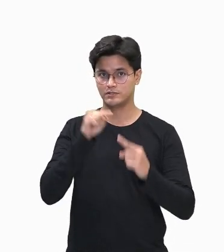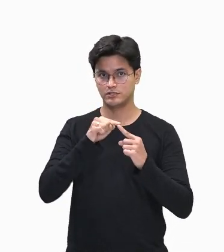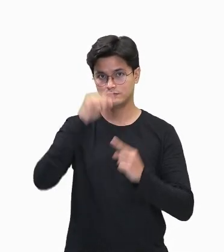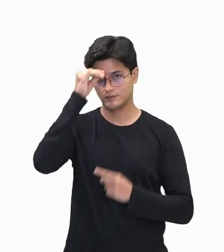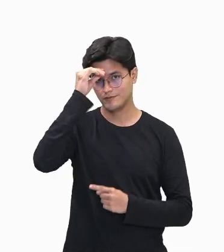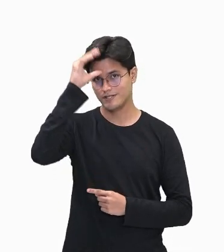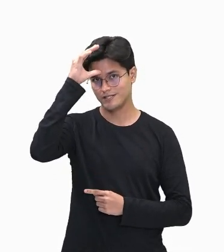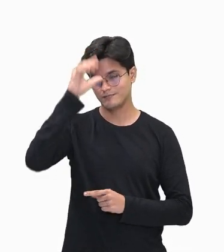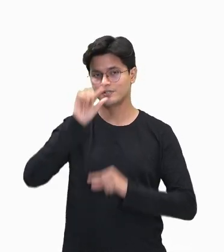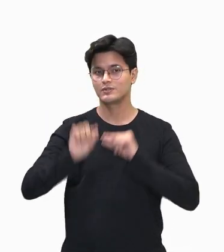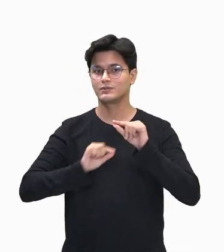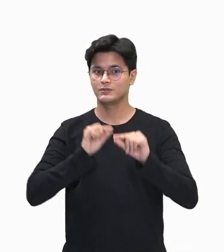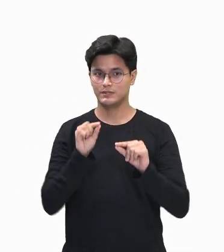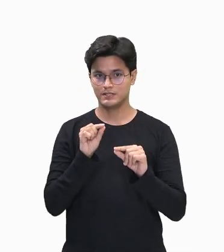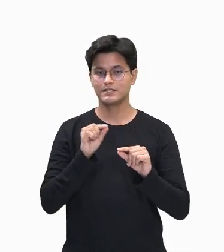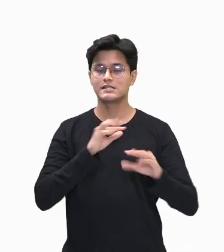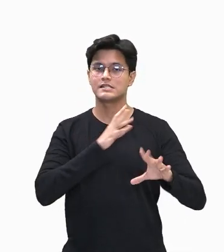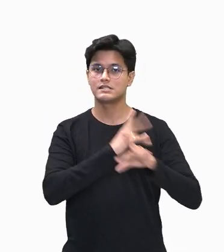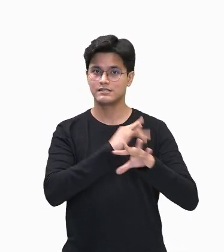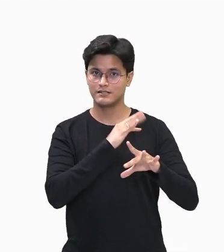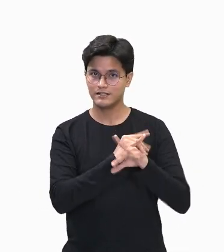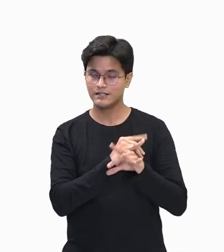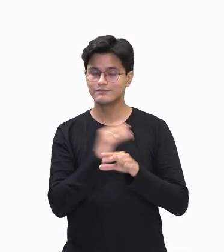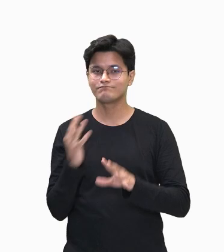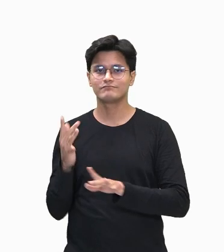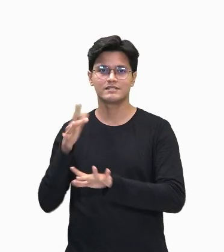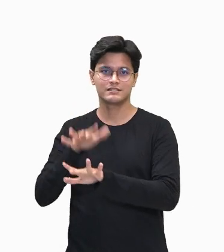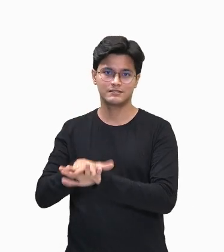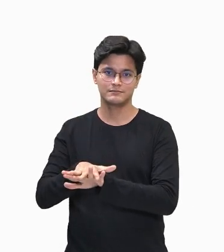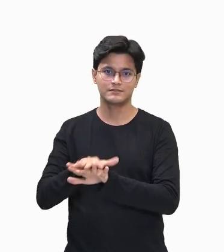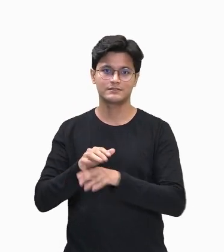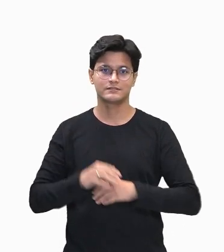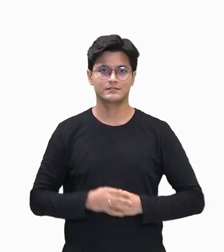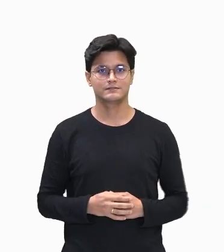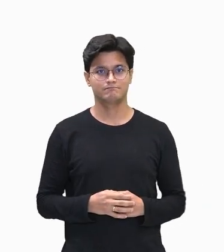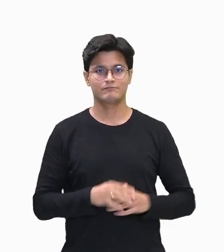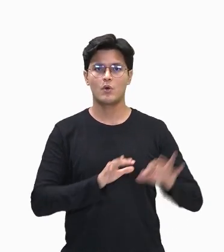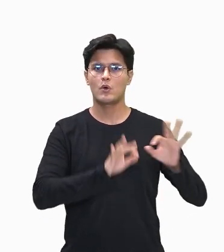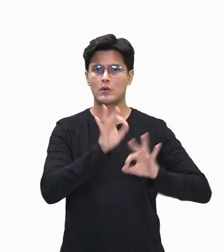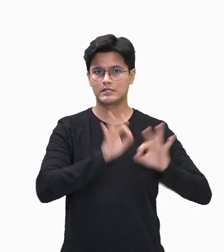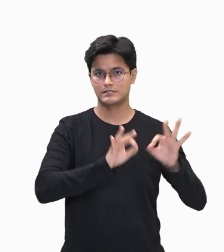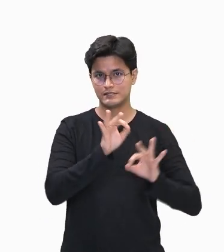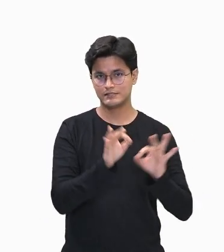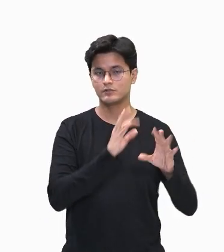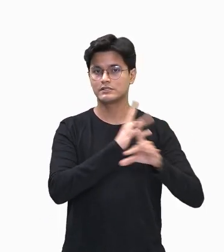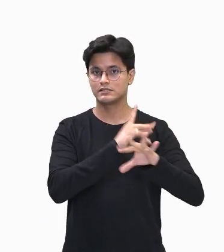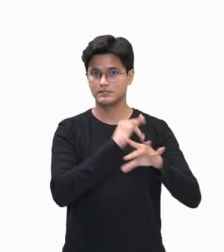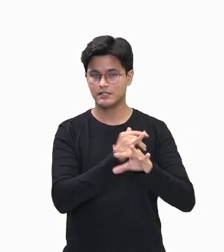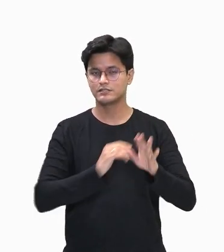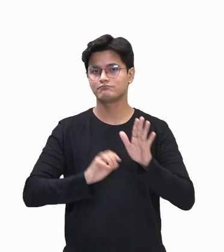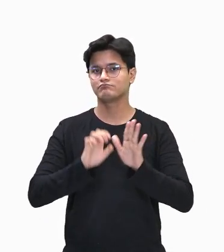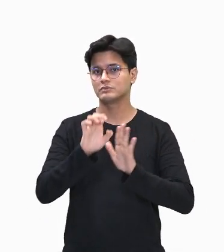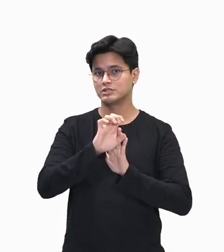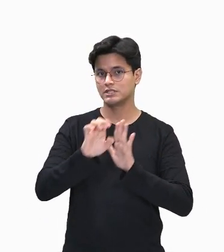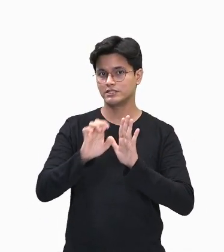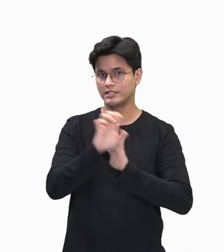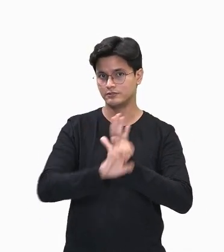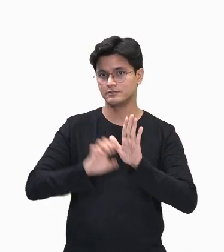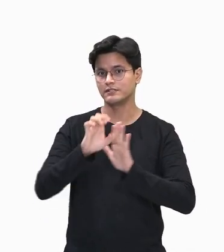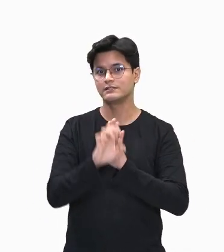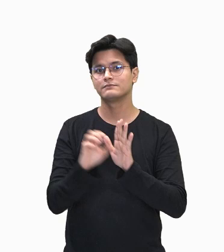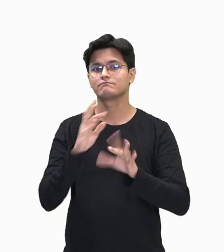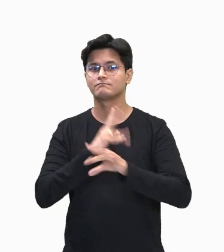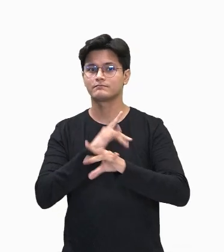conhecimento cidades e acessibilidade, plano diretor e estatuto da cidade. No detalhamento, o direito